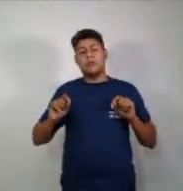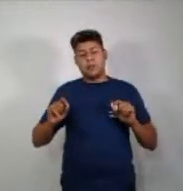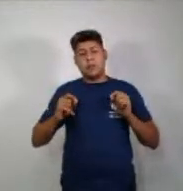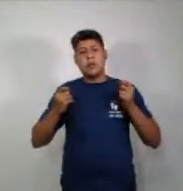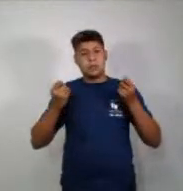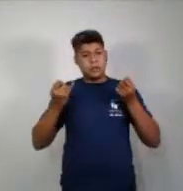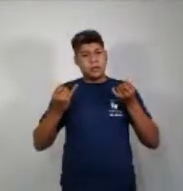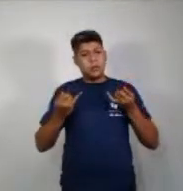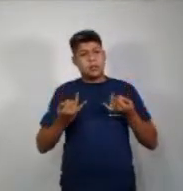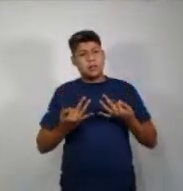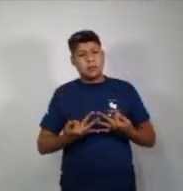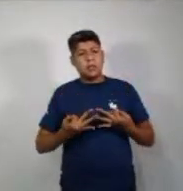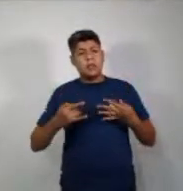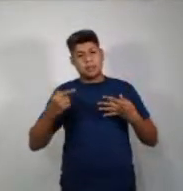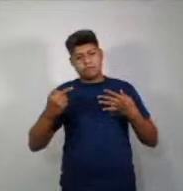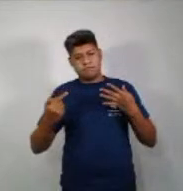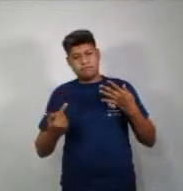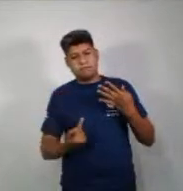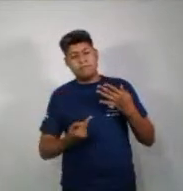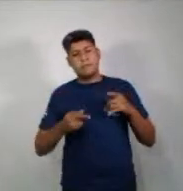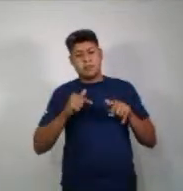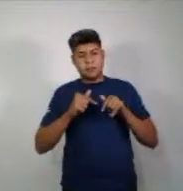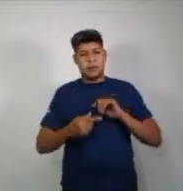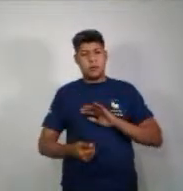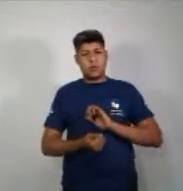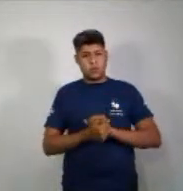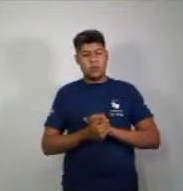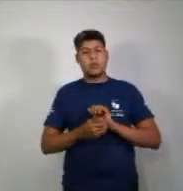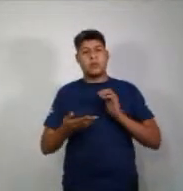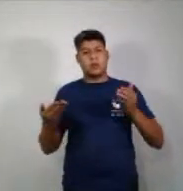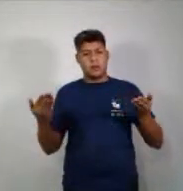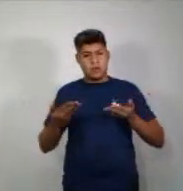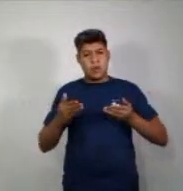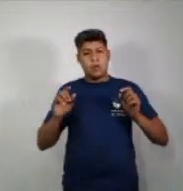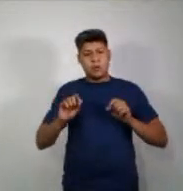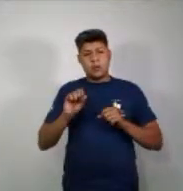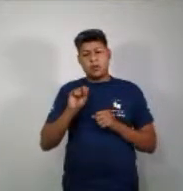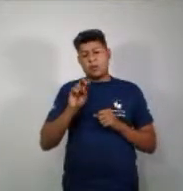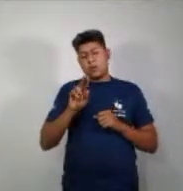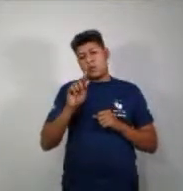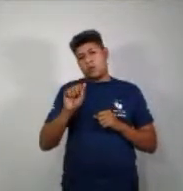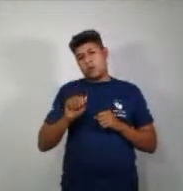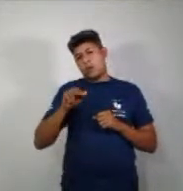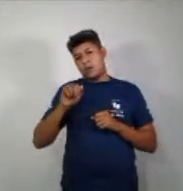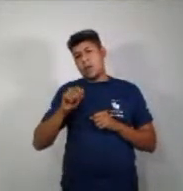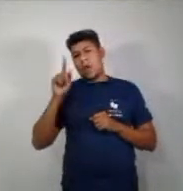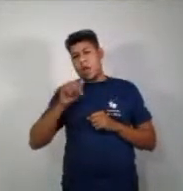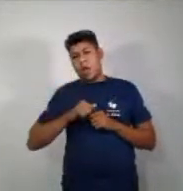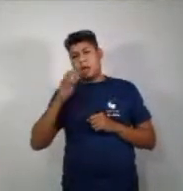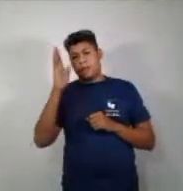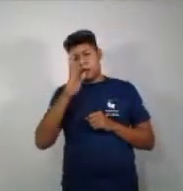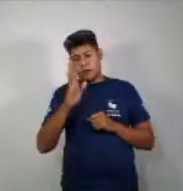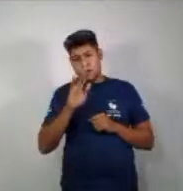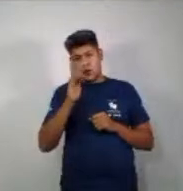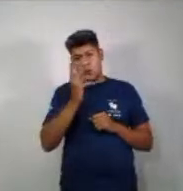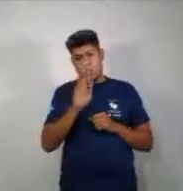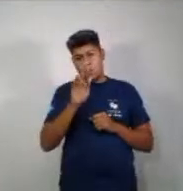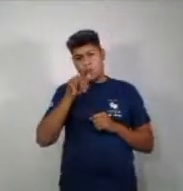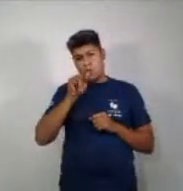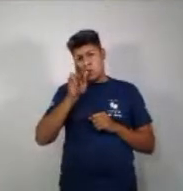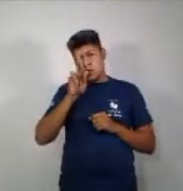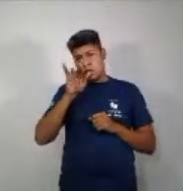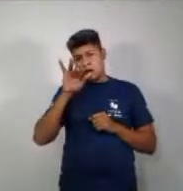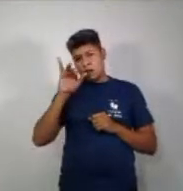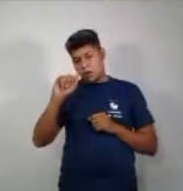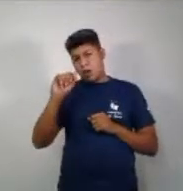citar, a gente está até fazendo um trabalho junto agora, que é uma coisa que dá muita alegria, que é a Suzana Spyri, que é brasileira de origem húngara. Não sei nem se